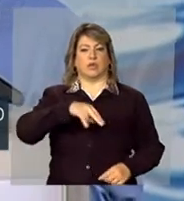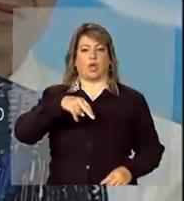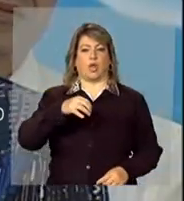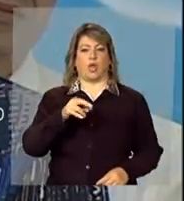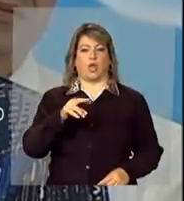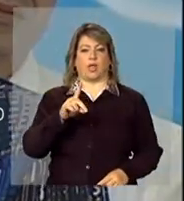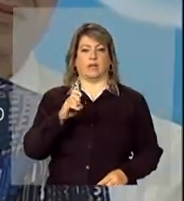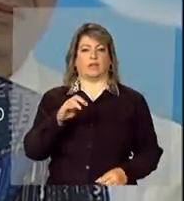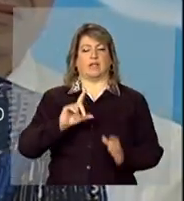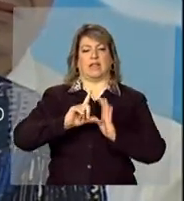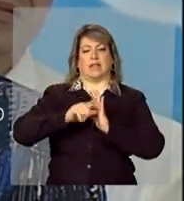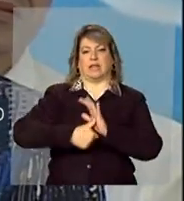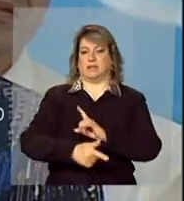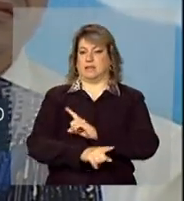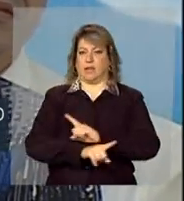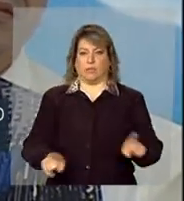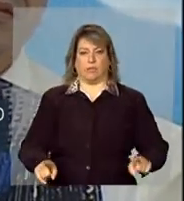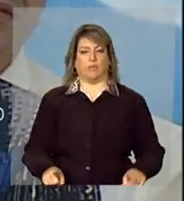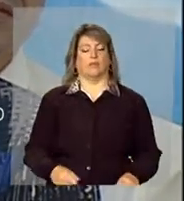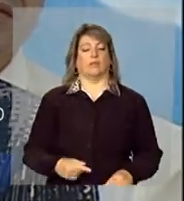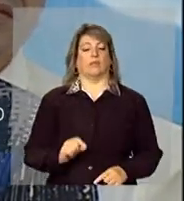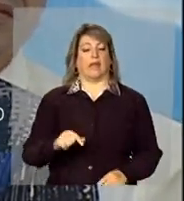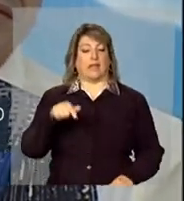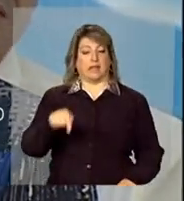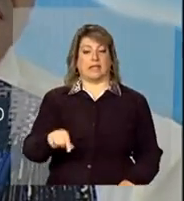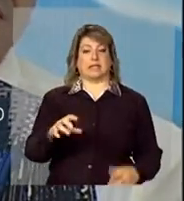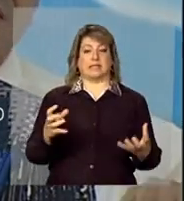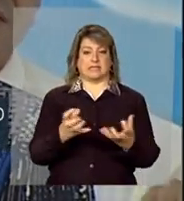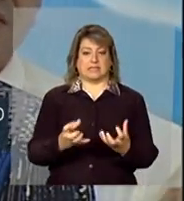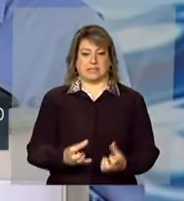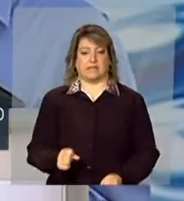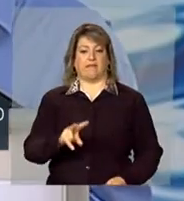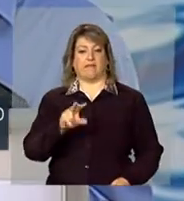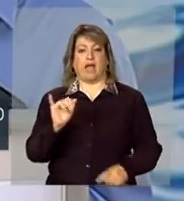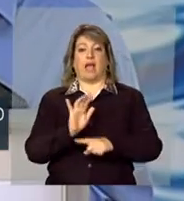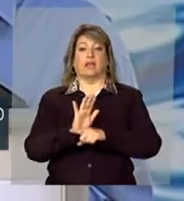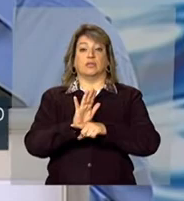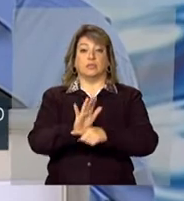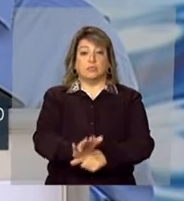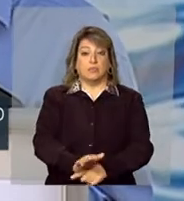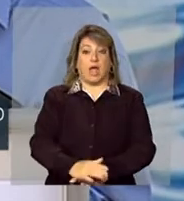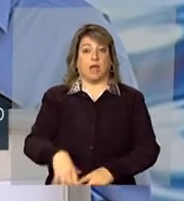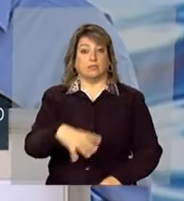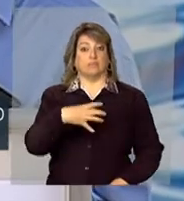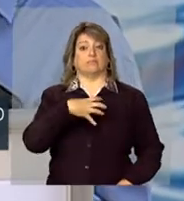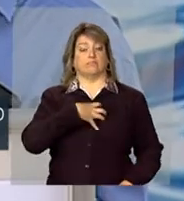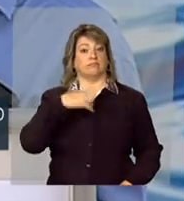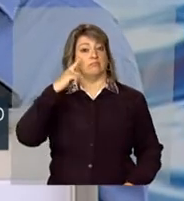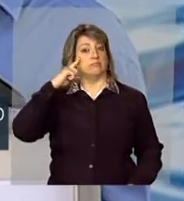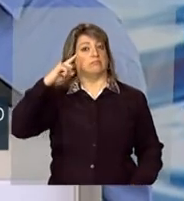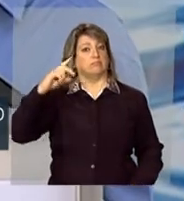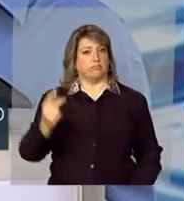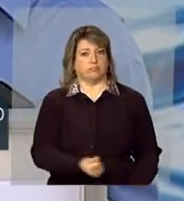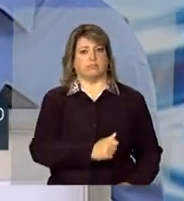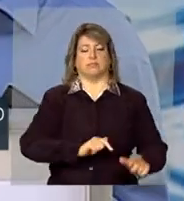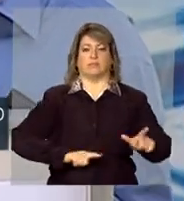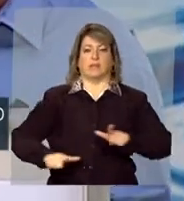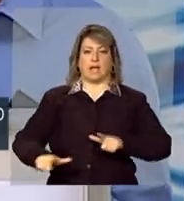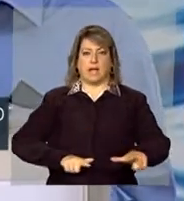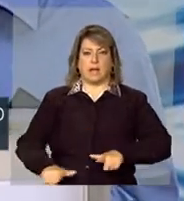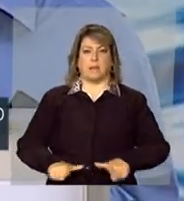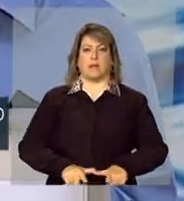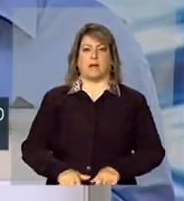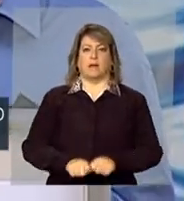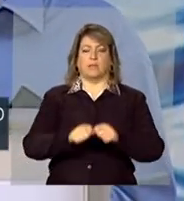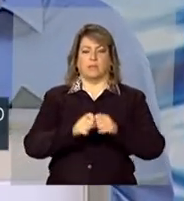trás. Esta seca vai servir de inspiração para que a gente possa multiplicar